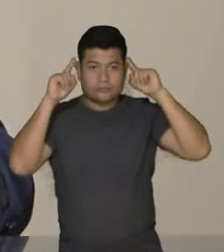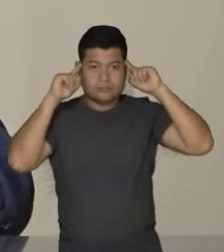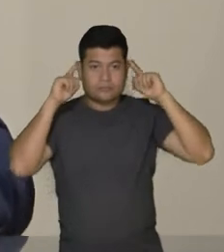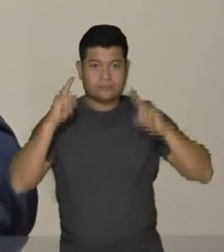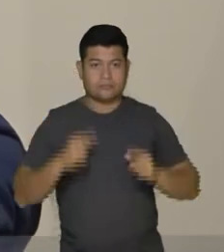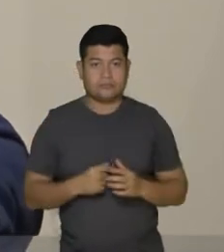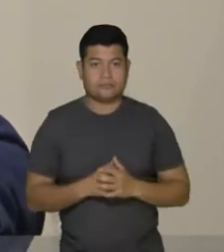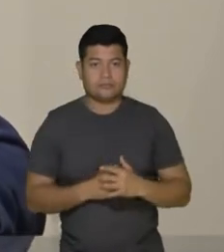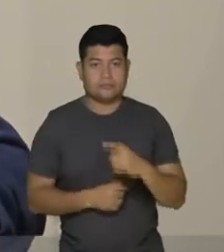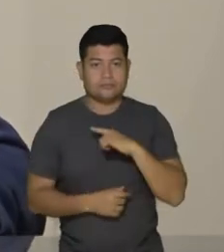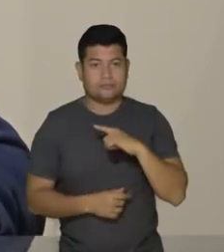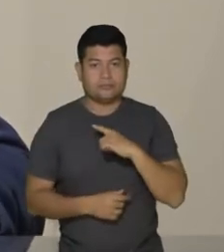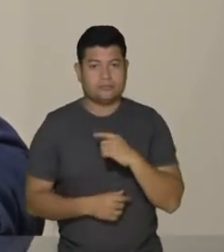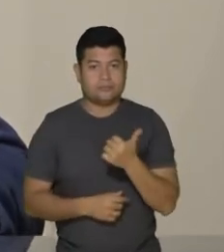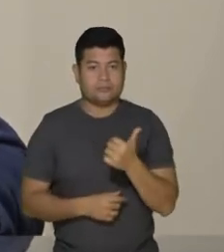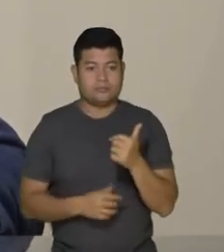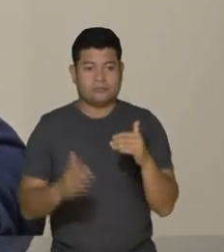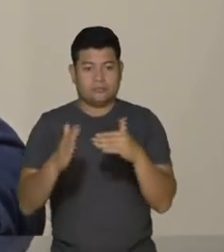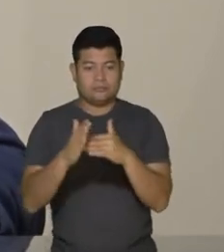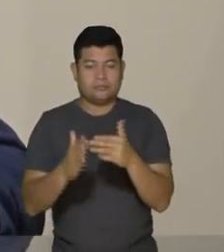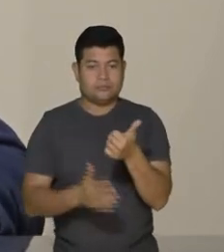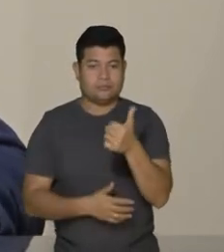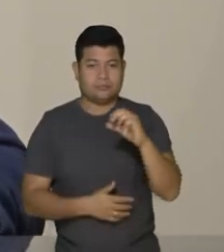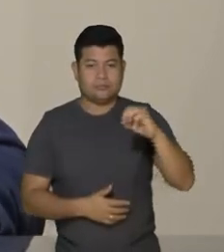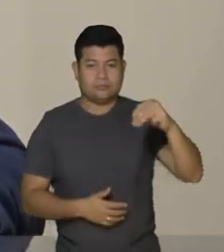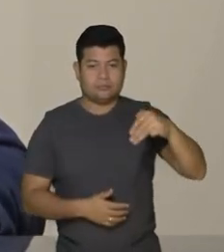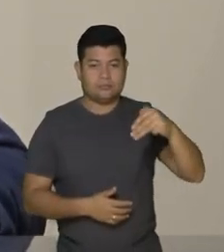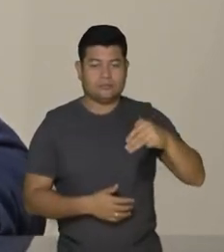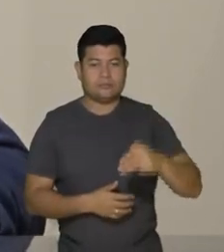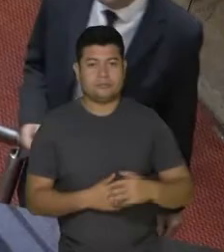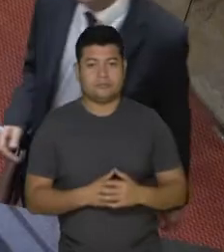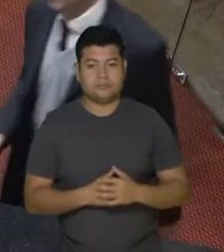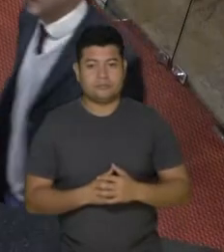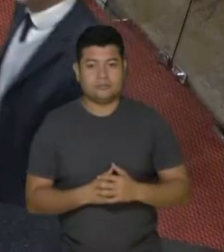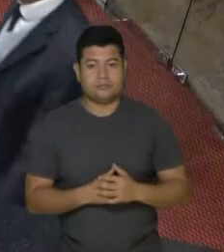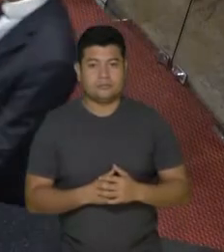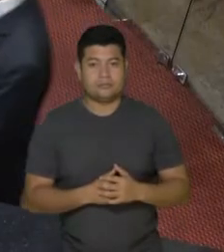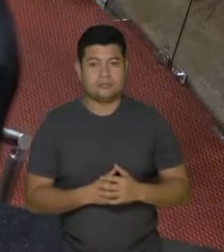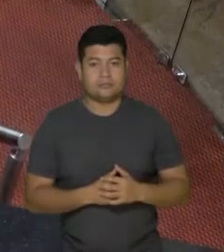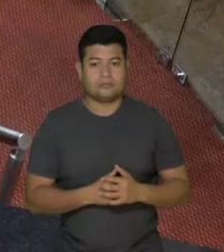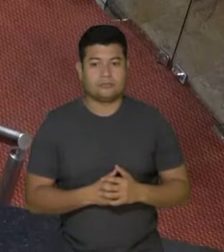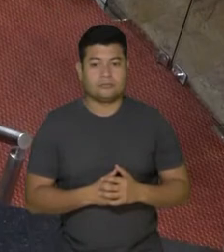vossa excelência tem o tempo de até 10 minutos